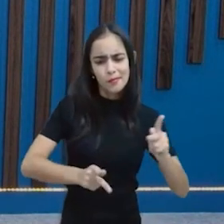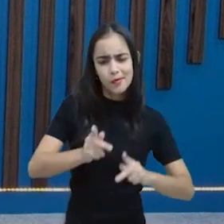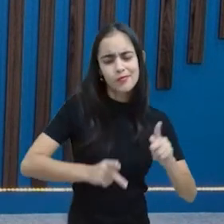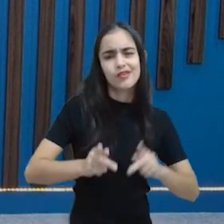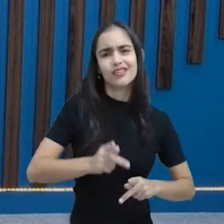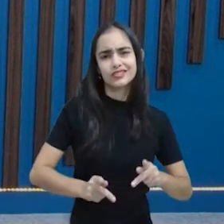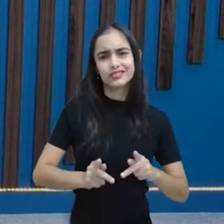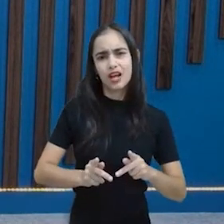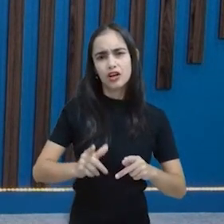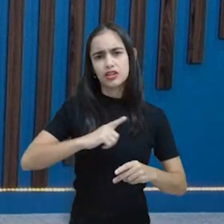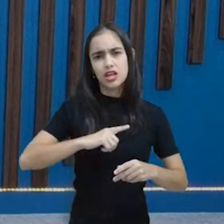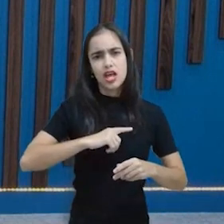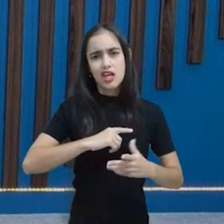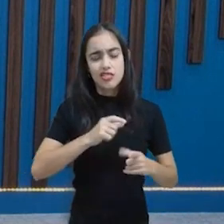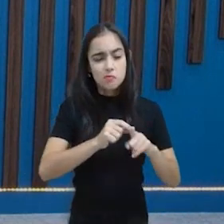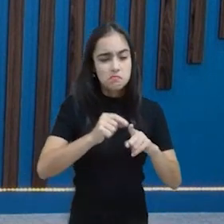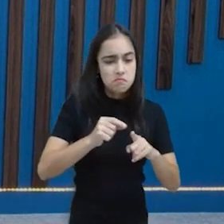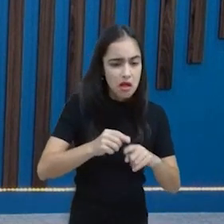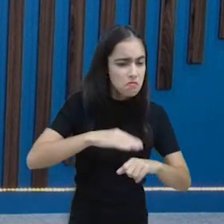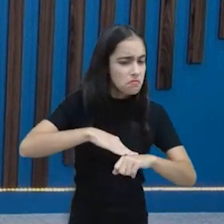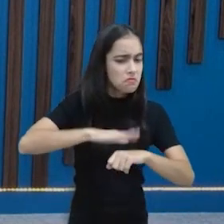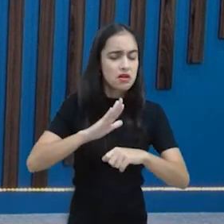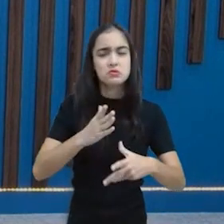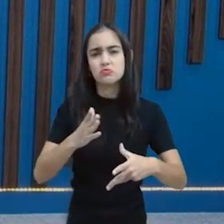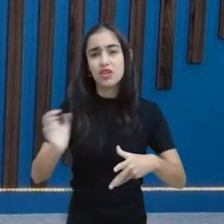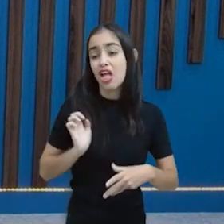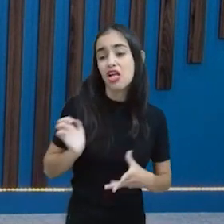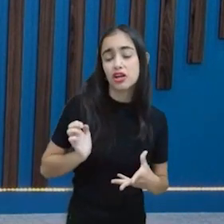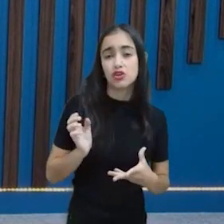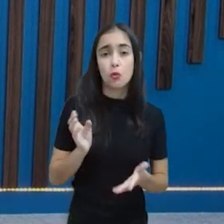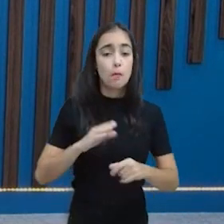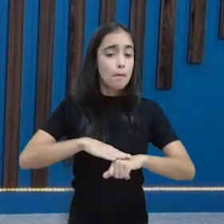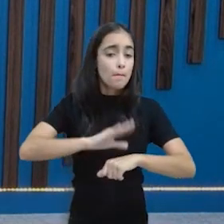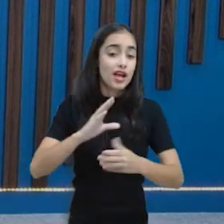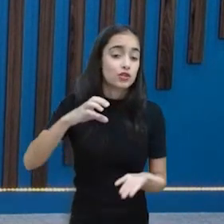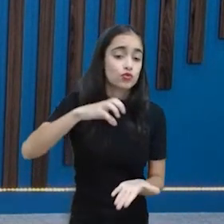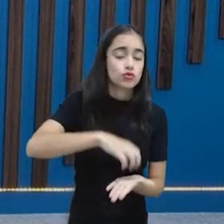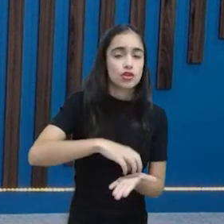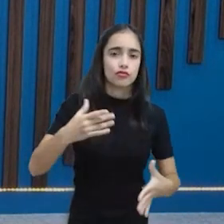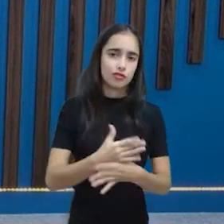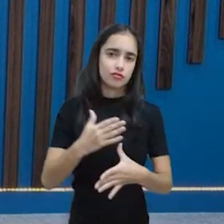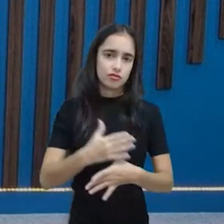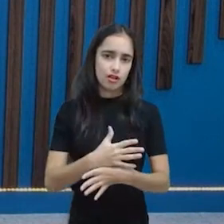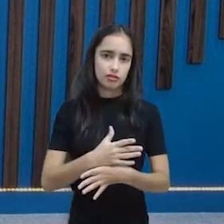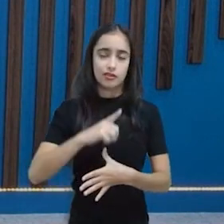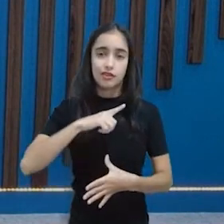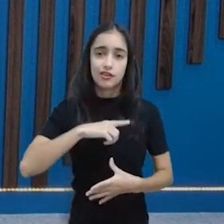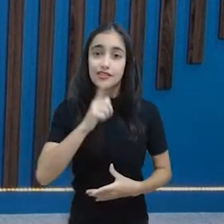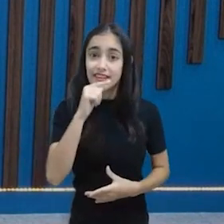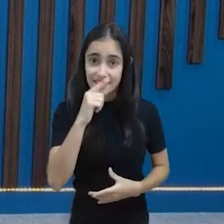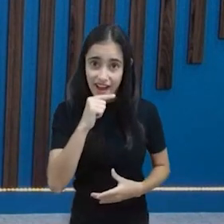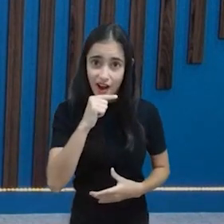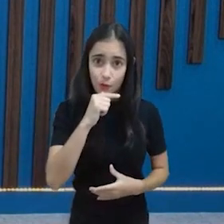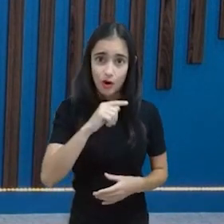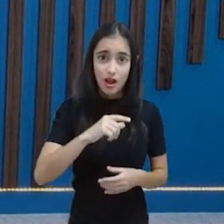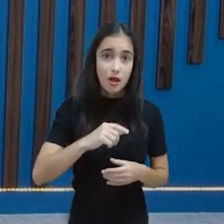né, com bairros mais elitizados, que fica mais na centralidade da cidade, tem água para encher